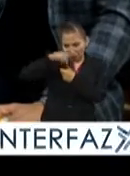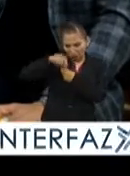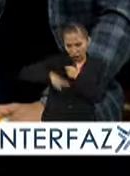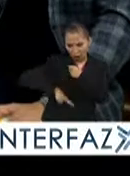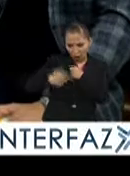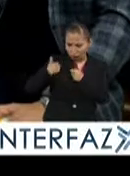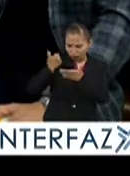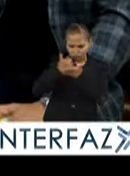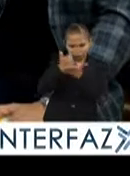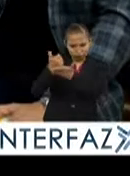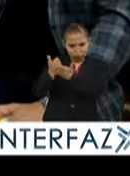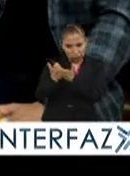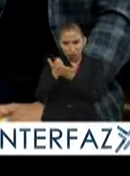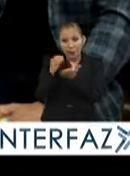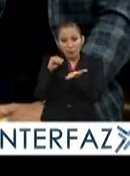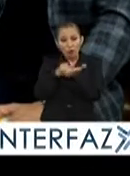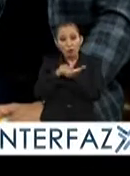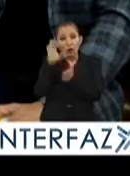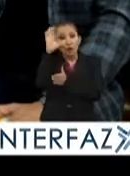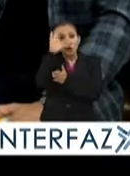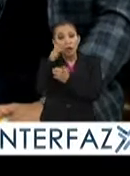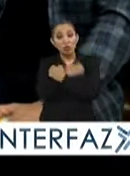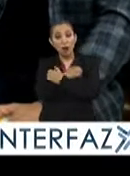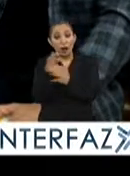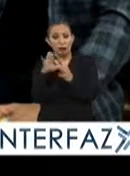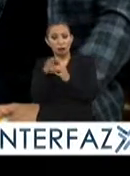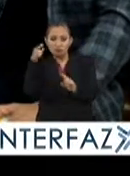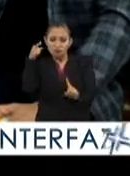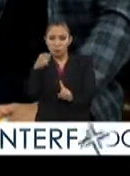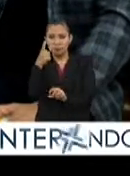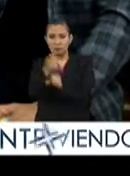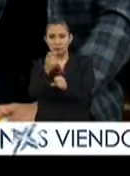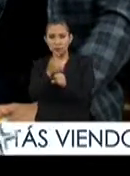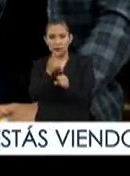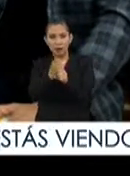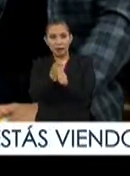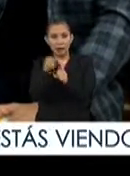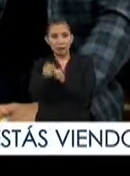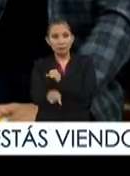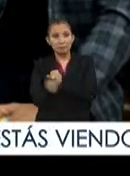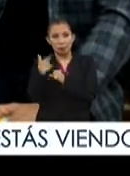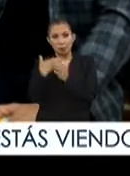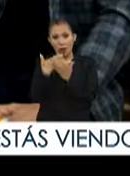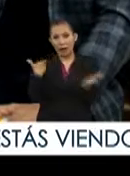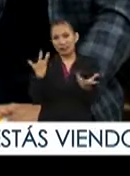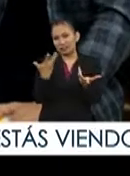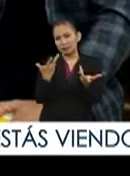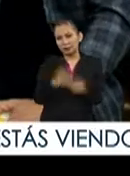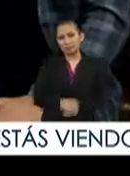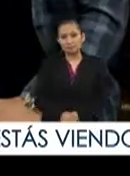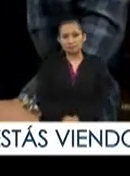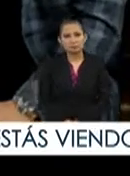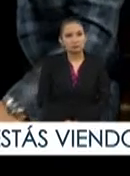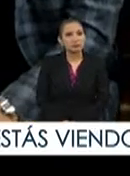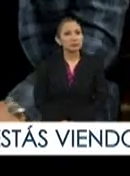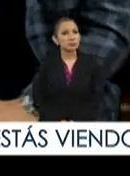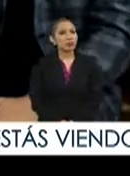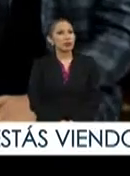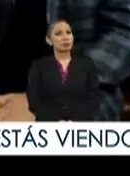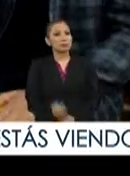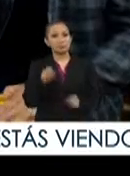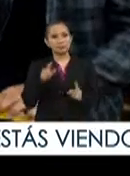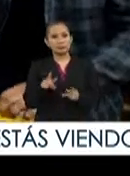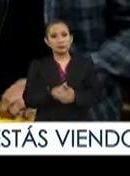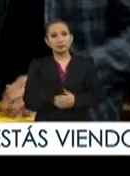Estado, né? Colocando a cultura e a educação no outro patamar do que se fazia anteriormente. Correcto.